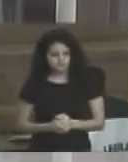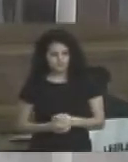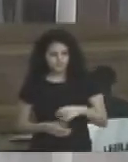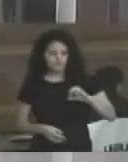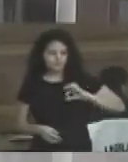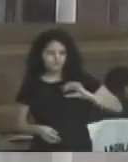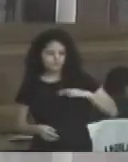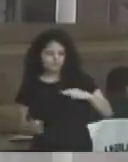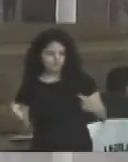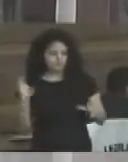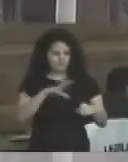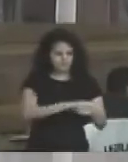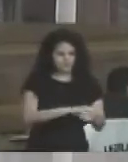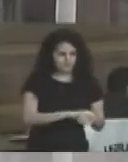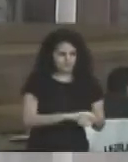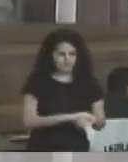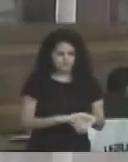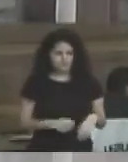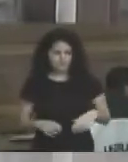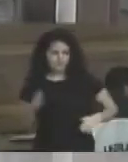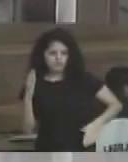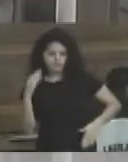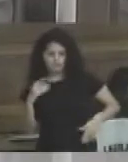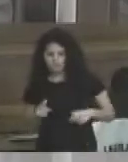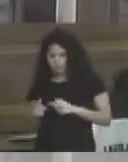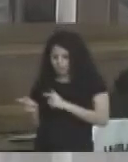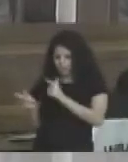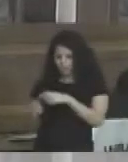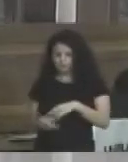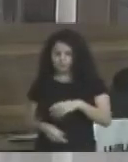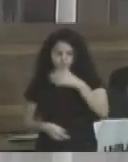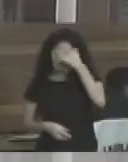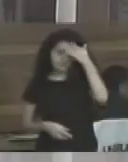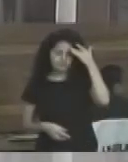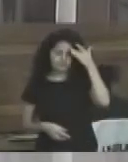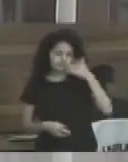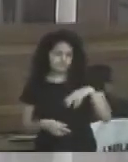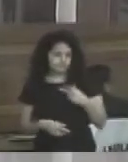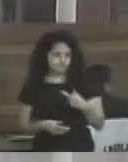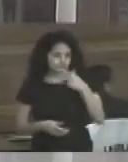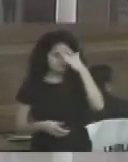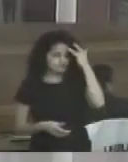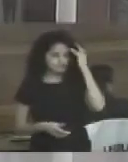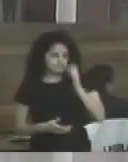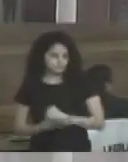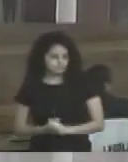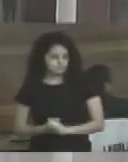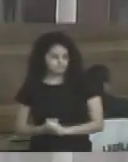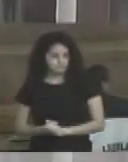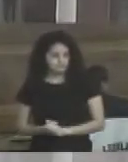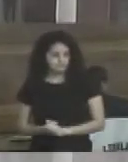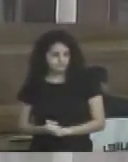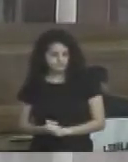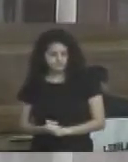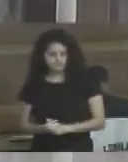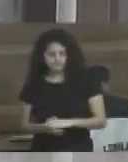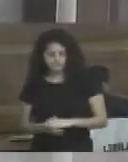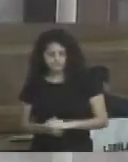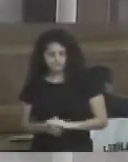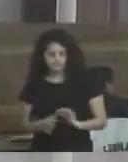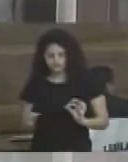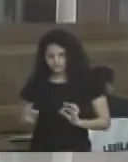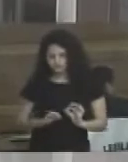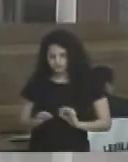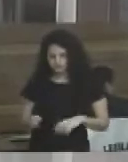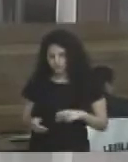não é bobo, ele pegou a estratégia lá de 1940, quando os americanos lutaram contra os japoneses. A estratégia dos japoneses